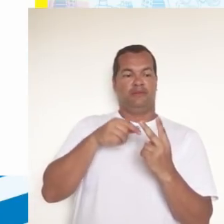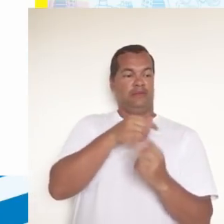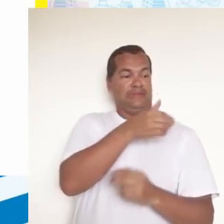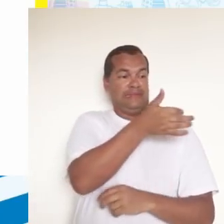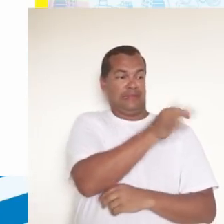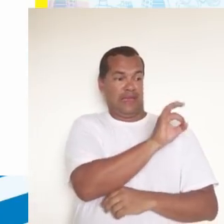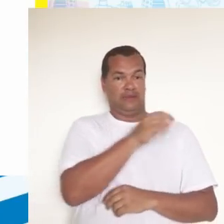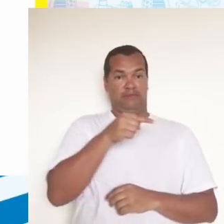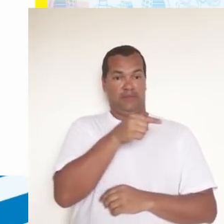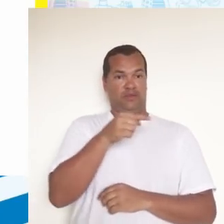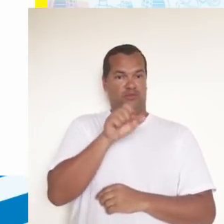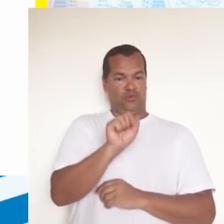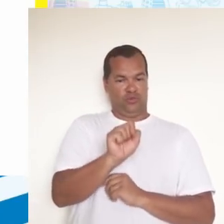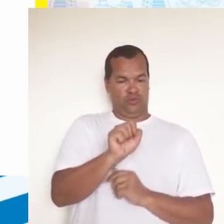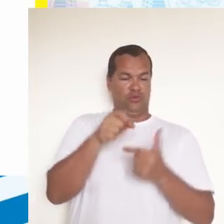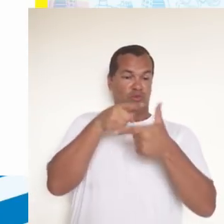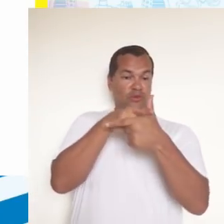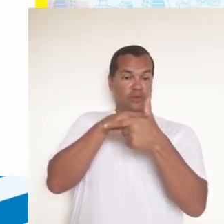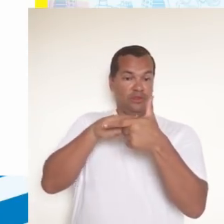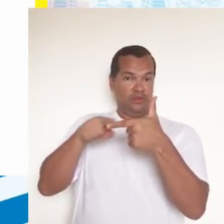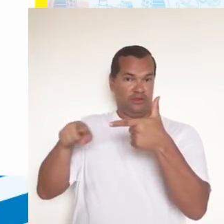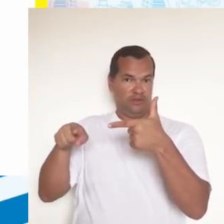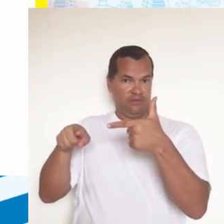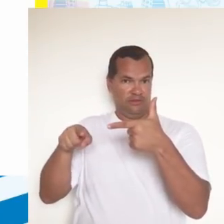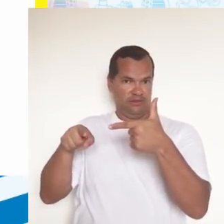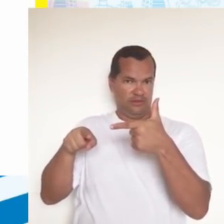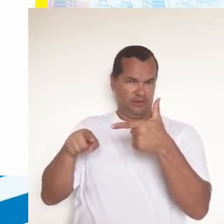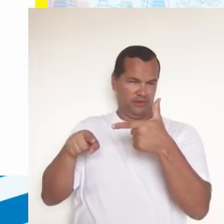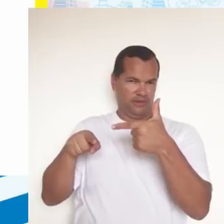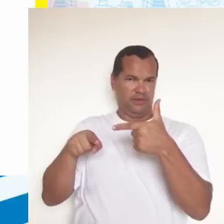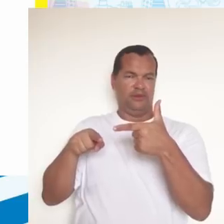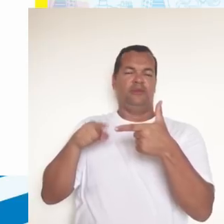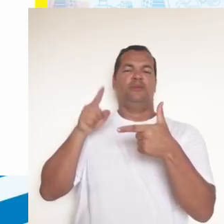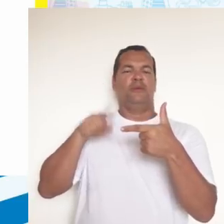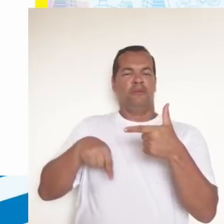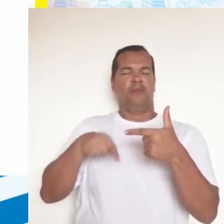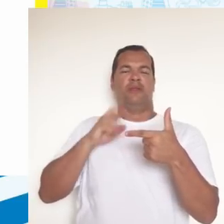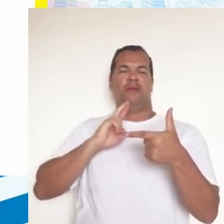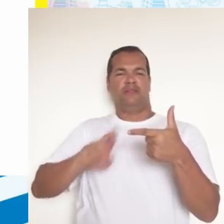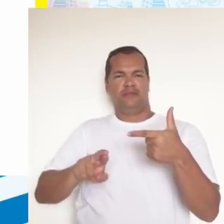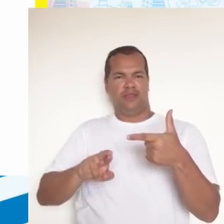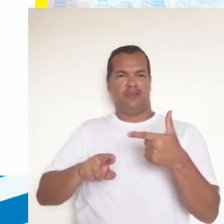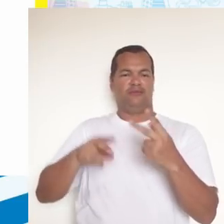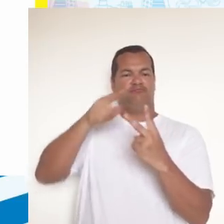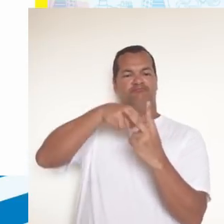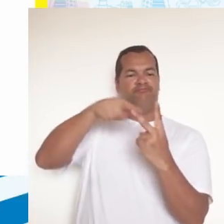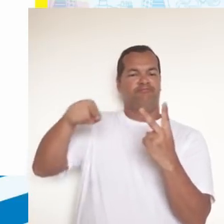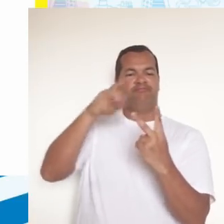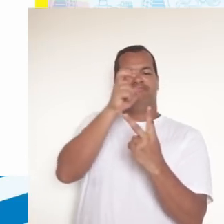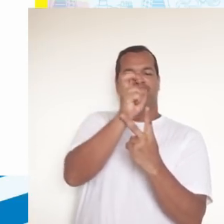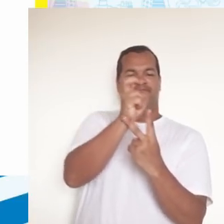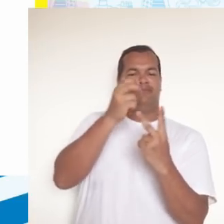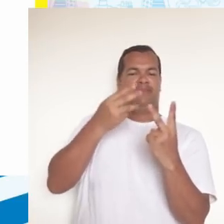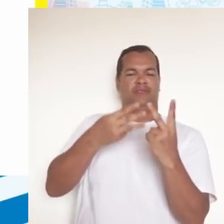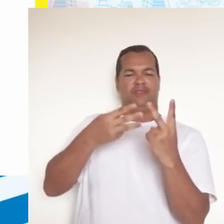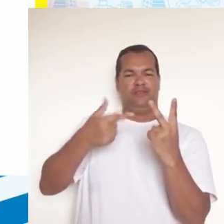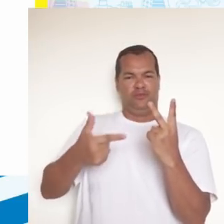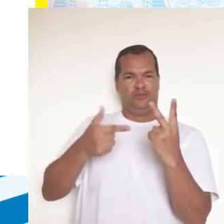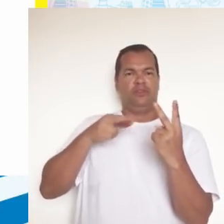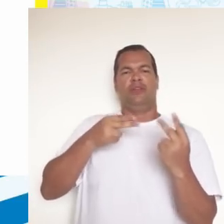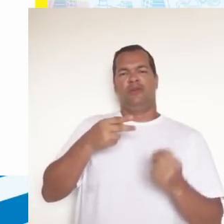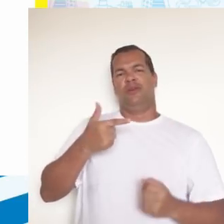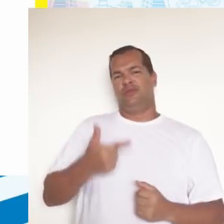10 menos 8 dividido pelo resultado da raiz quinta de 32. Isso, é